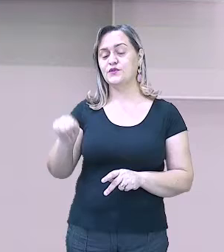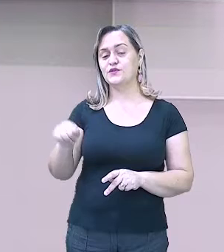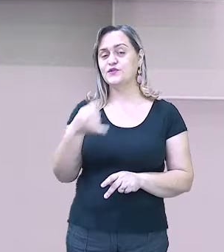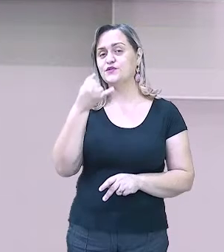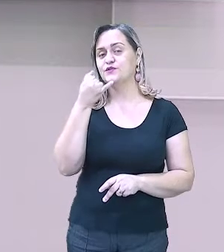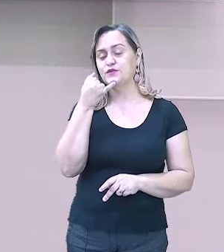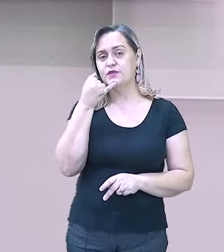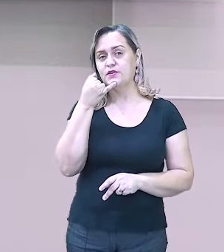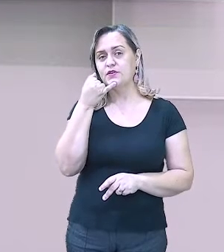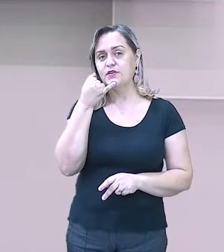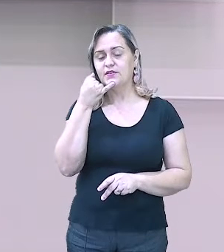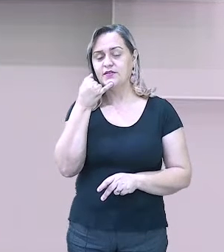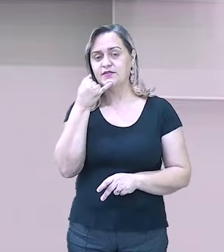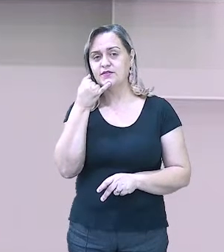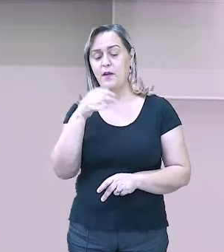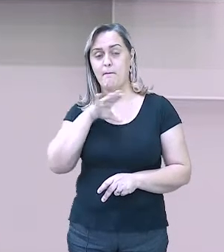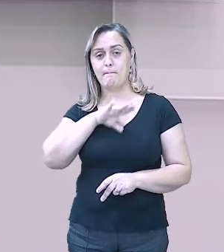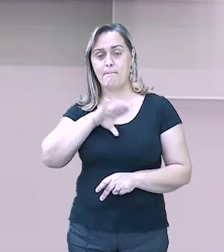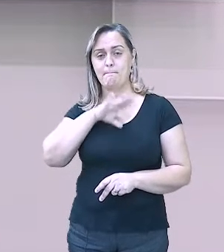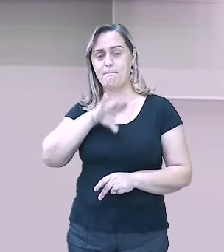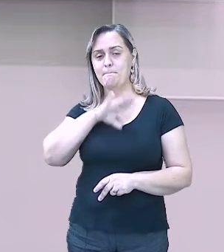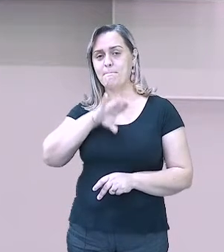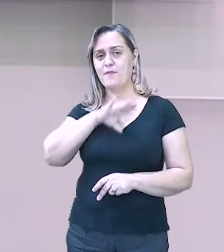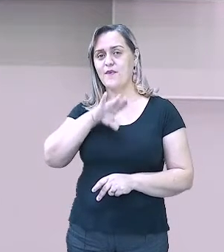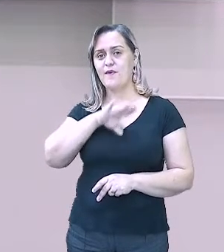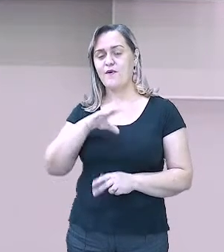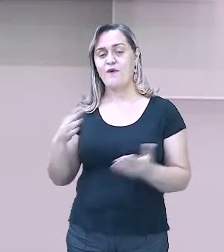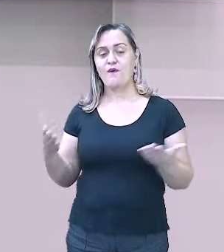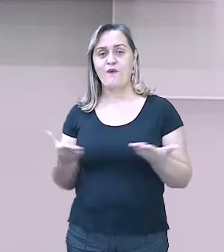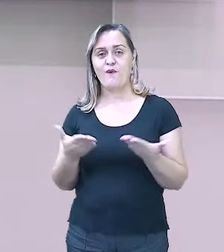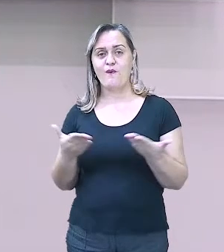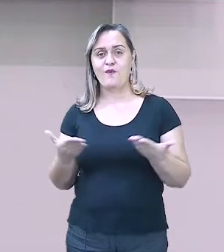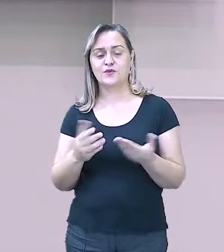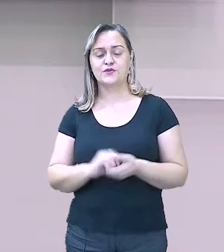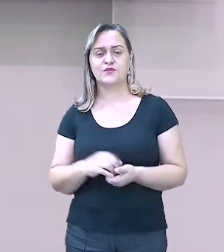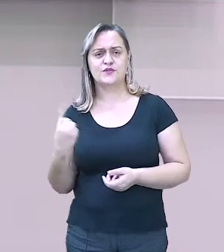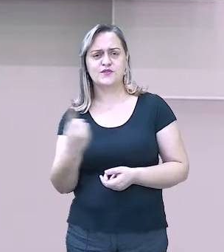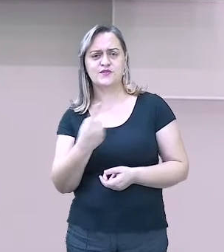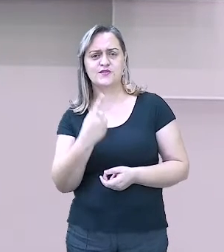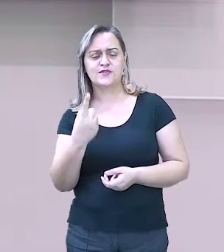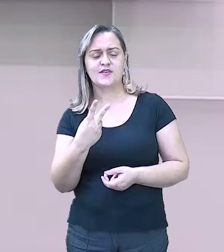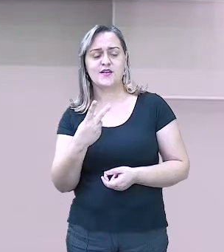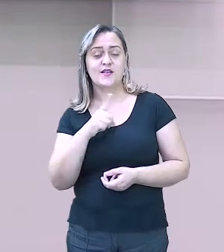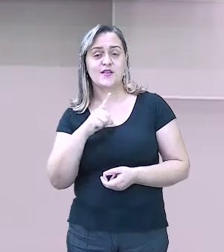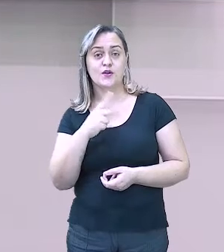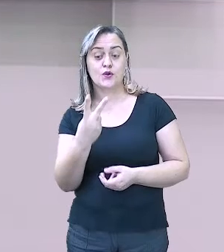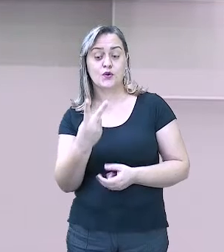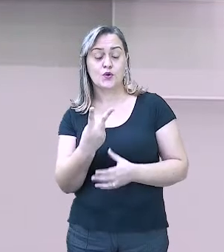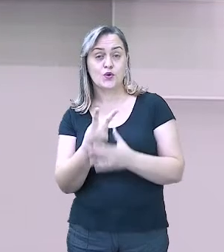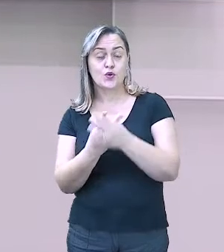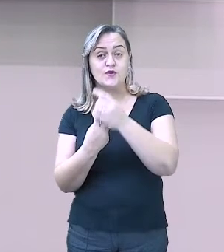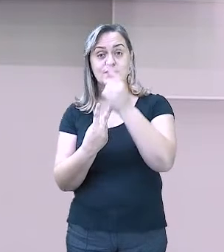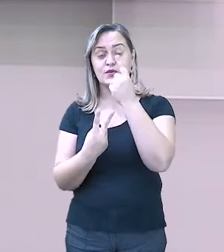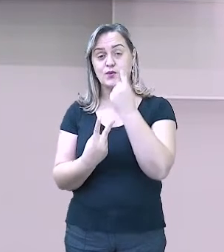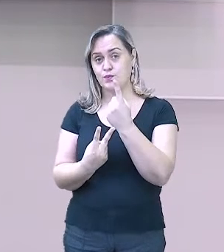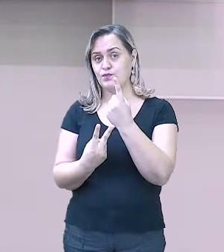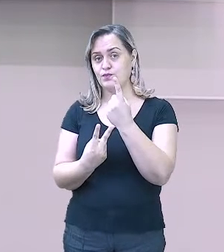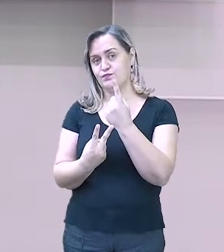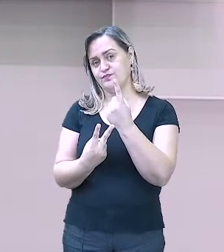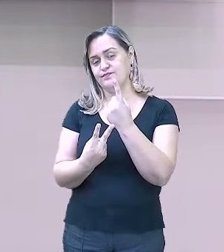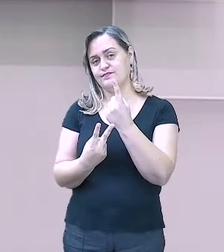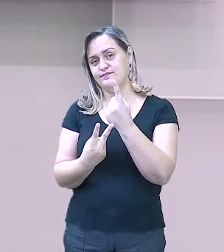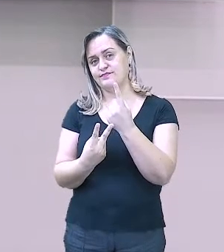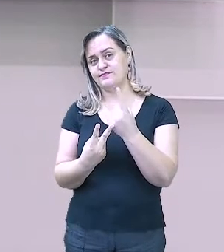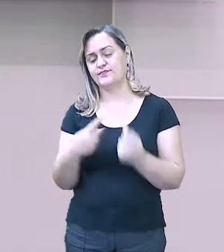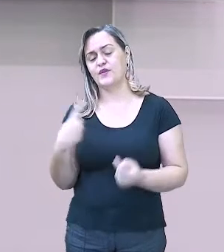Língua Portuguesa. E hoje teremos 2 em 1, isso aí, ou seja, 2